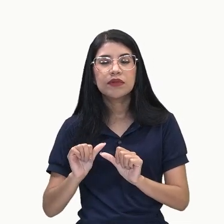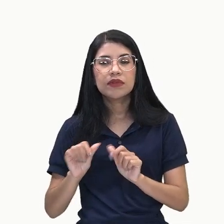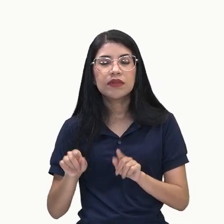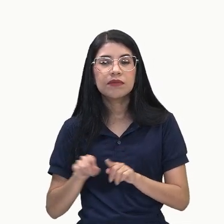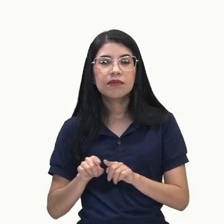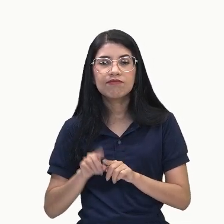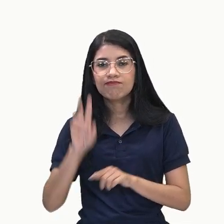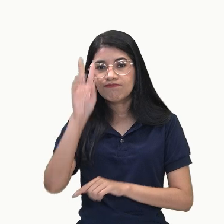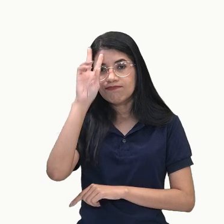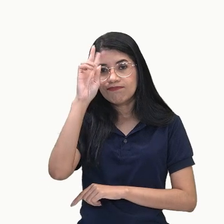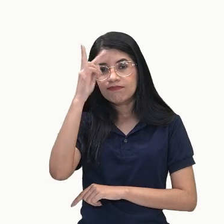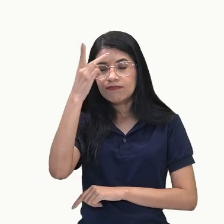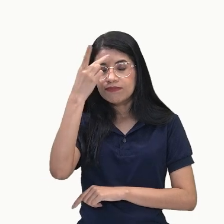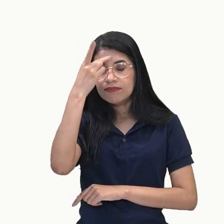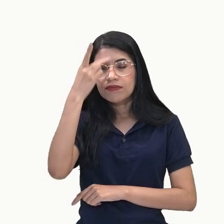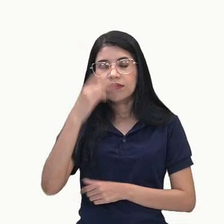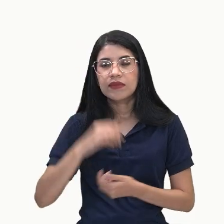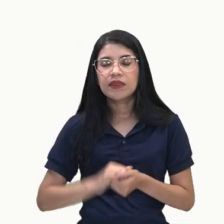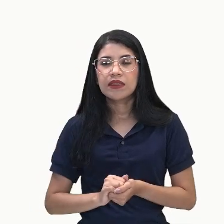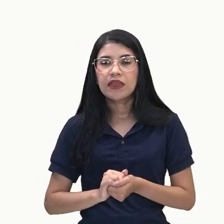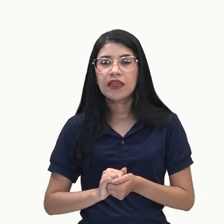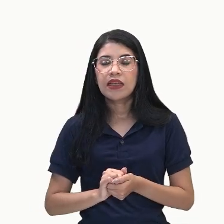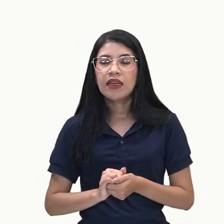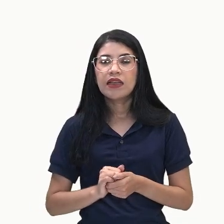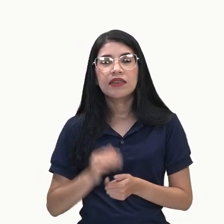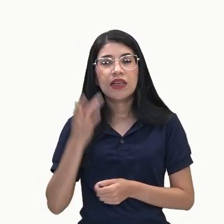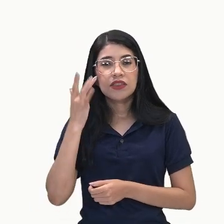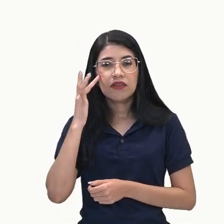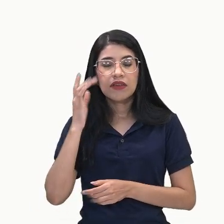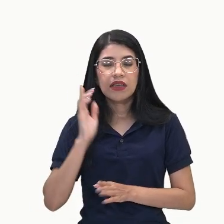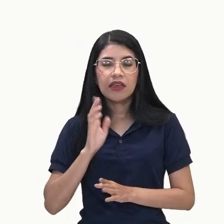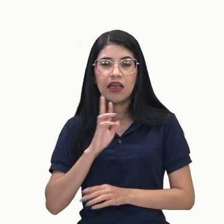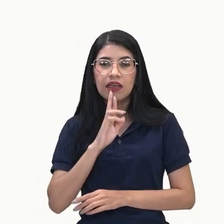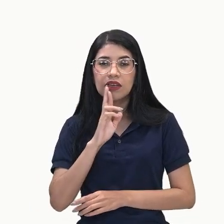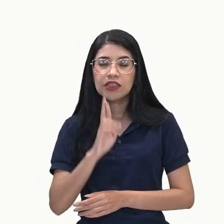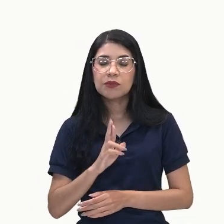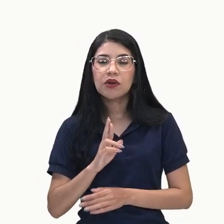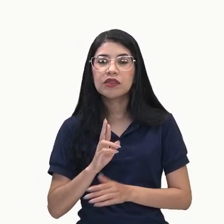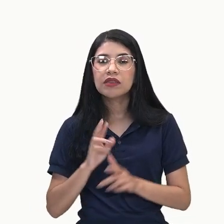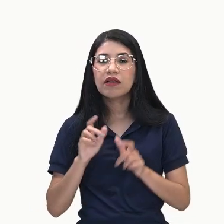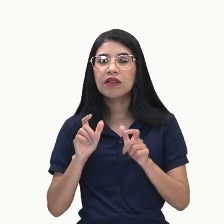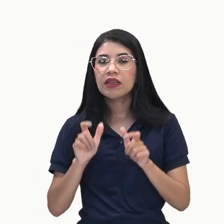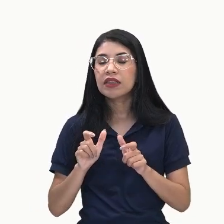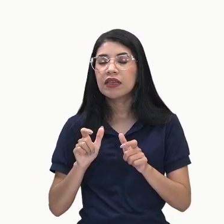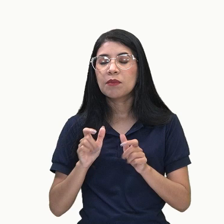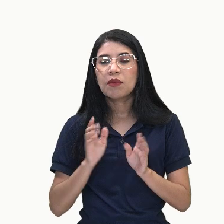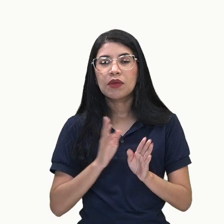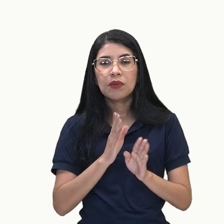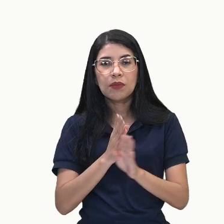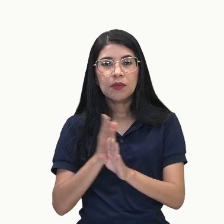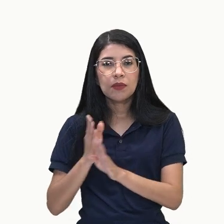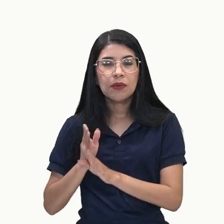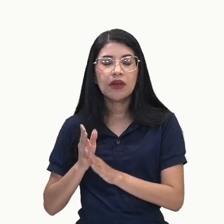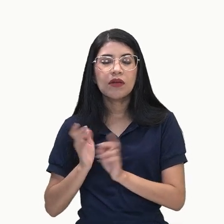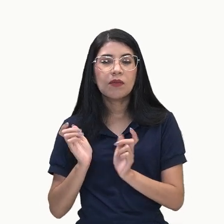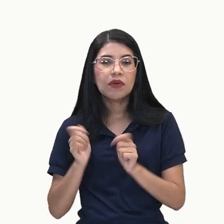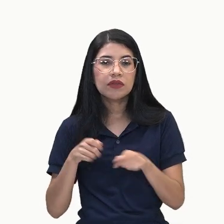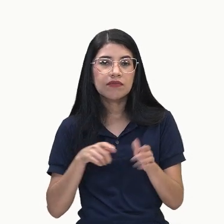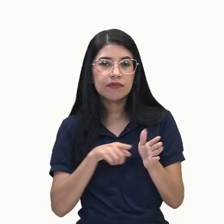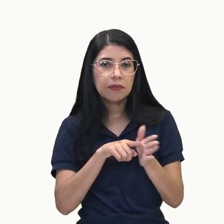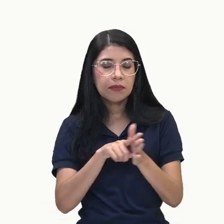Não, a resposta está, né, nas coisas que você pode